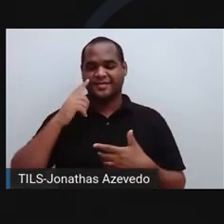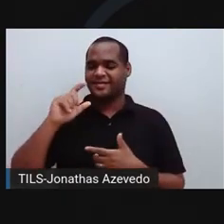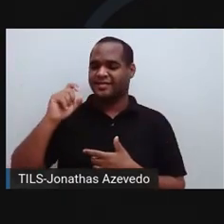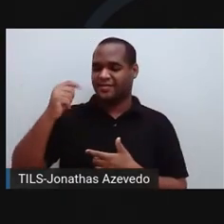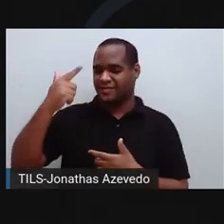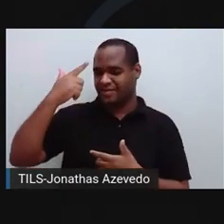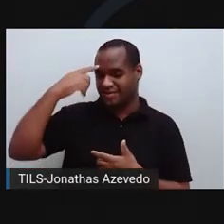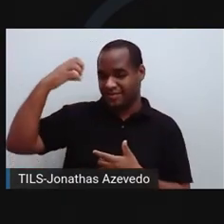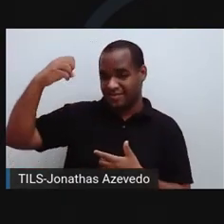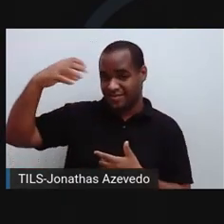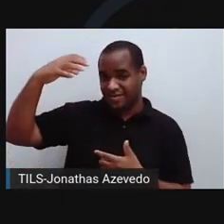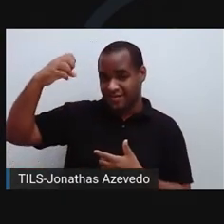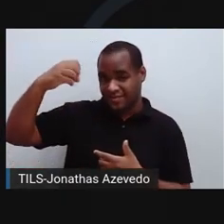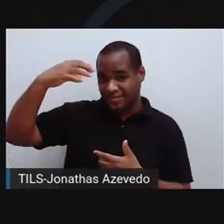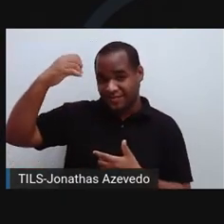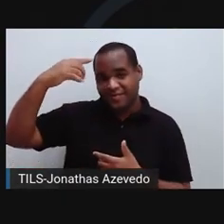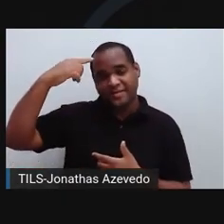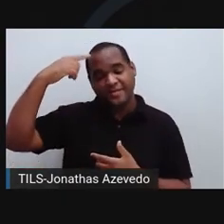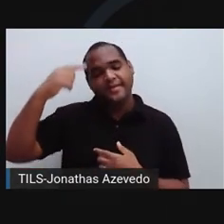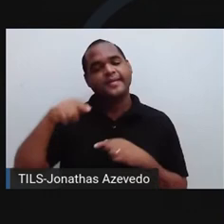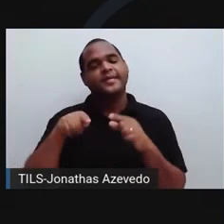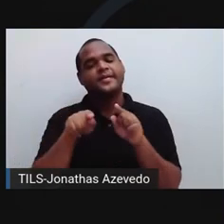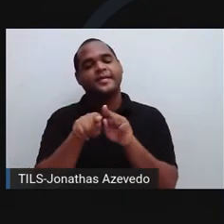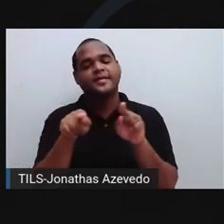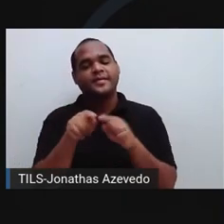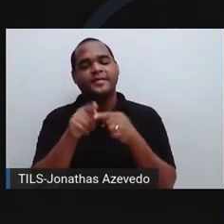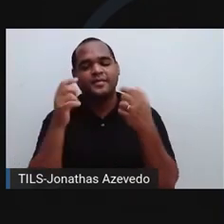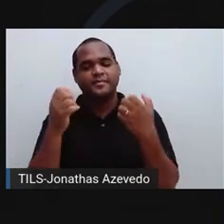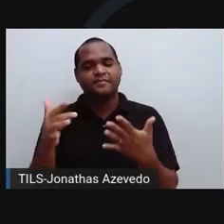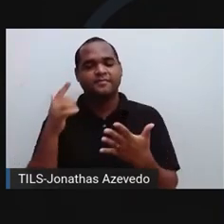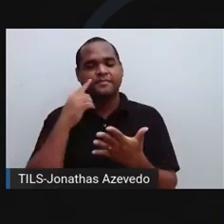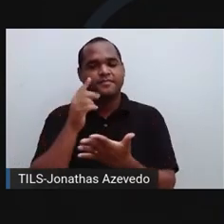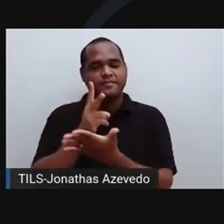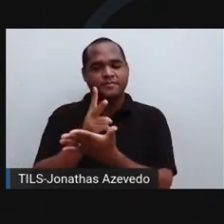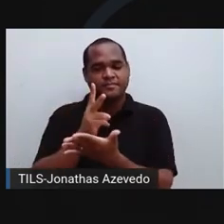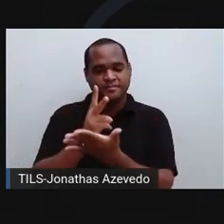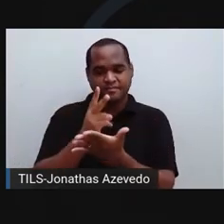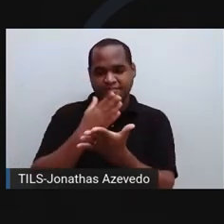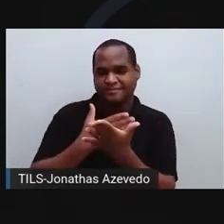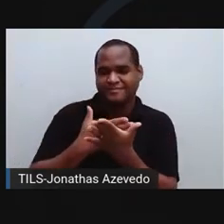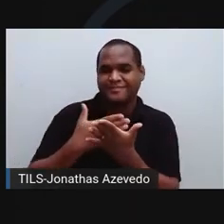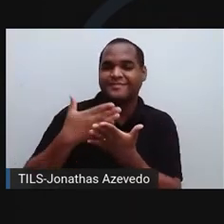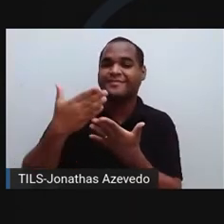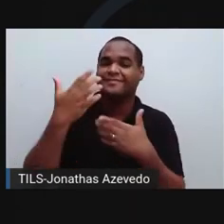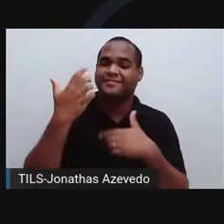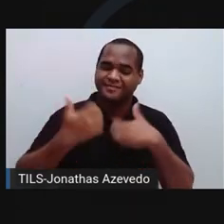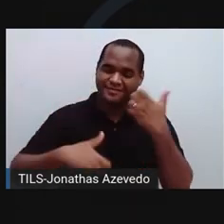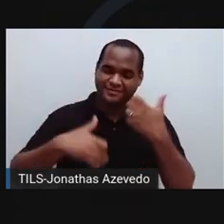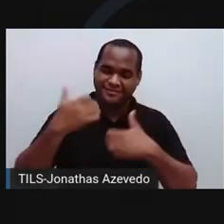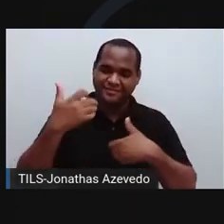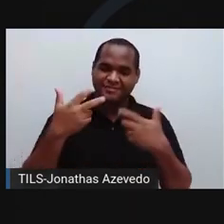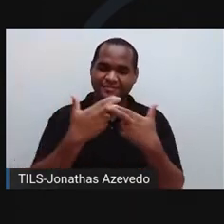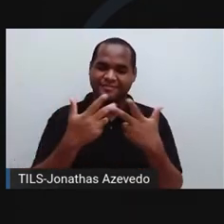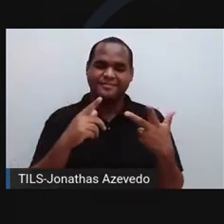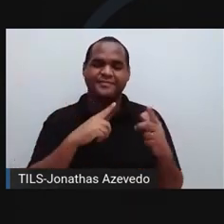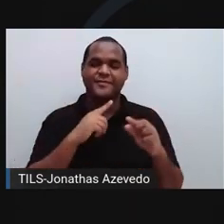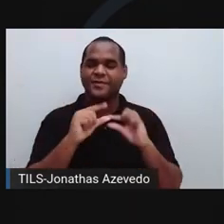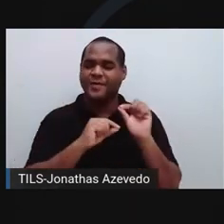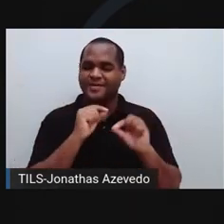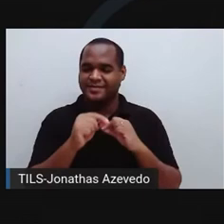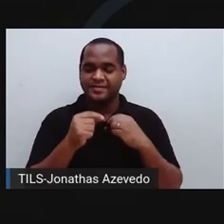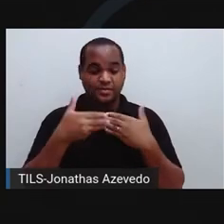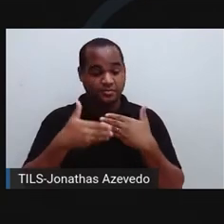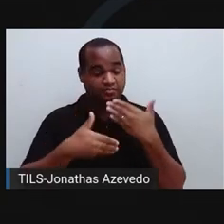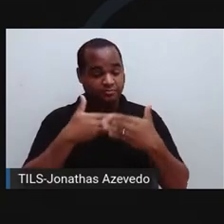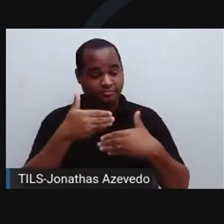seres fotossintetizantes. E essa cadeia alimentar, ela sempre vai começar, quando você vai montar a sequência dela, por quê? Por um ser